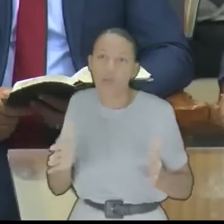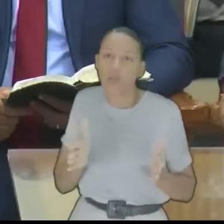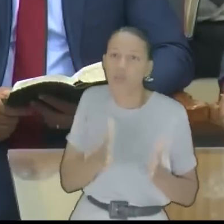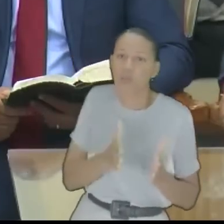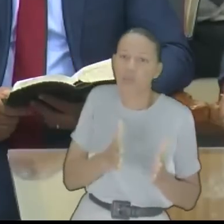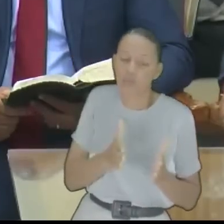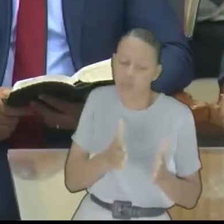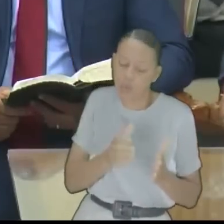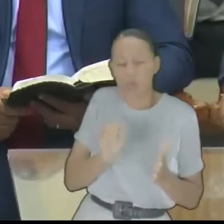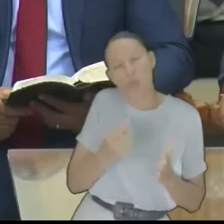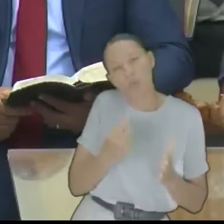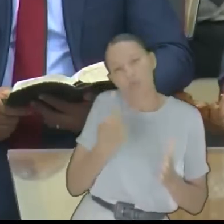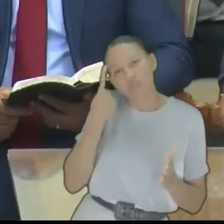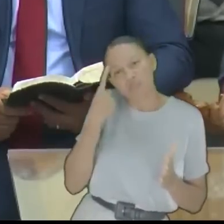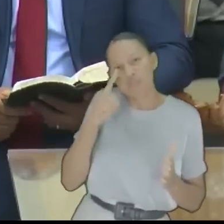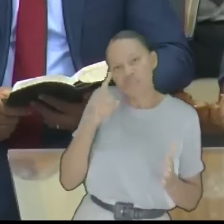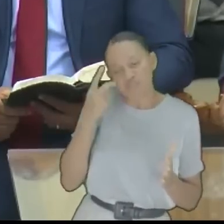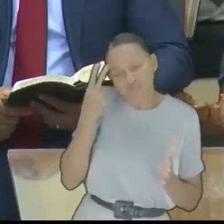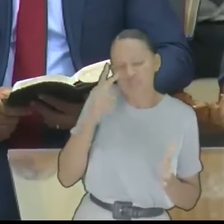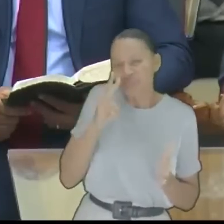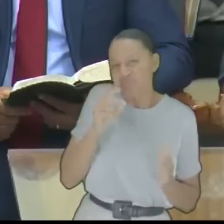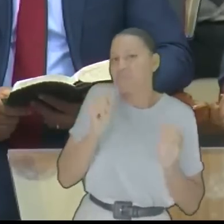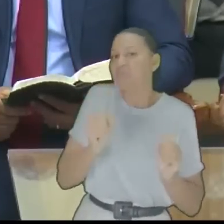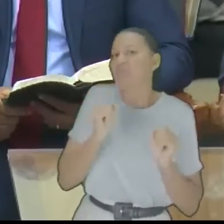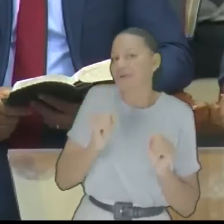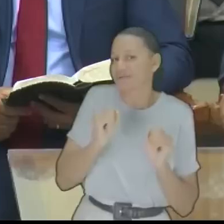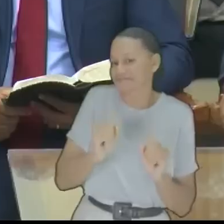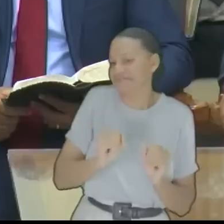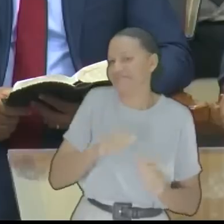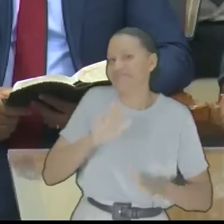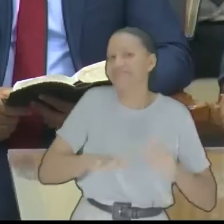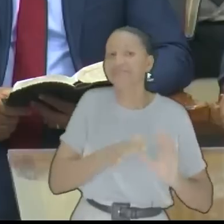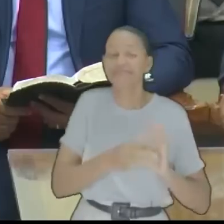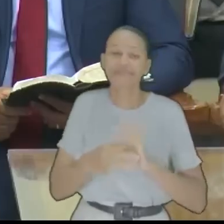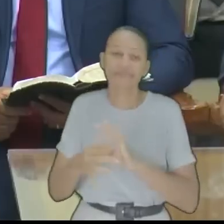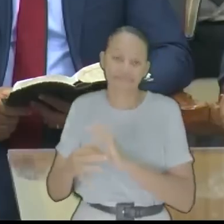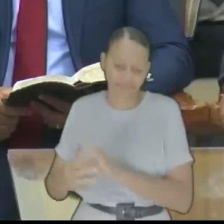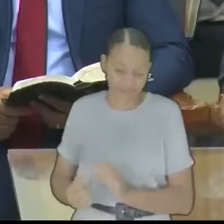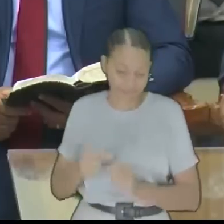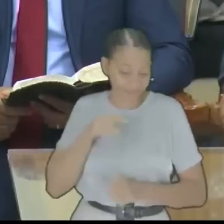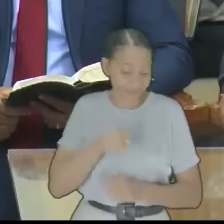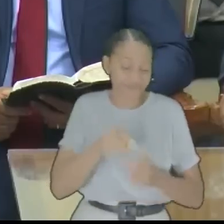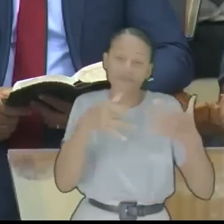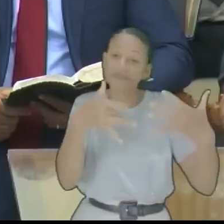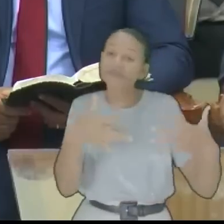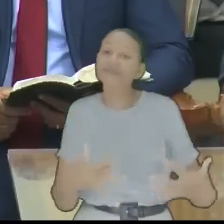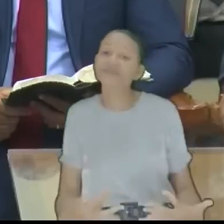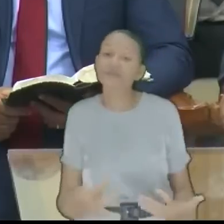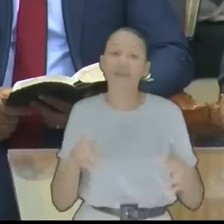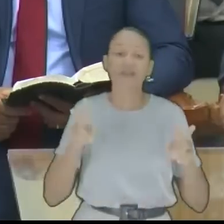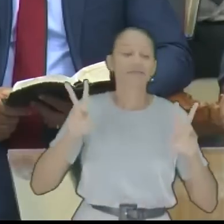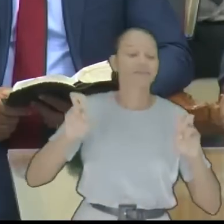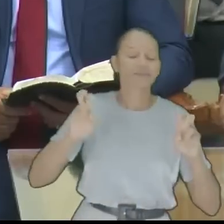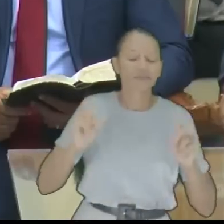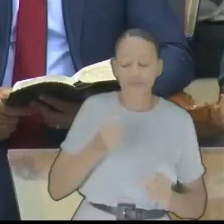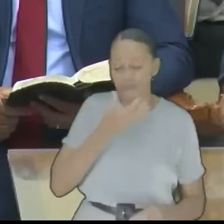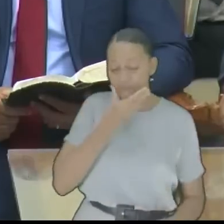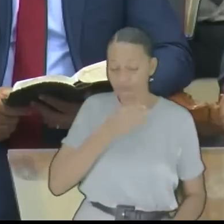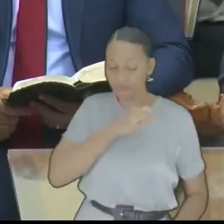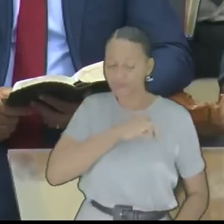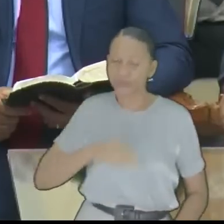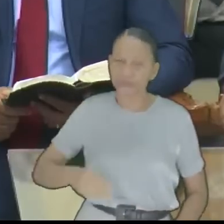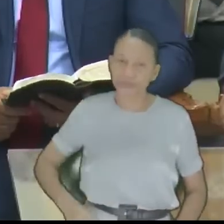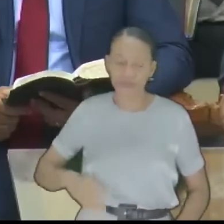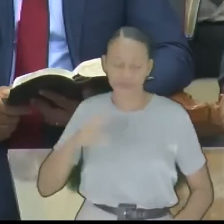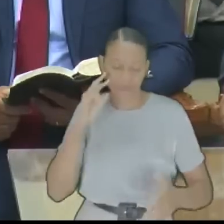de 24 horas. E meus amados irmãos, aqui fala do Messias. Você veja que no versículo